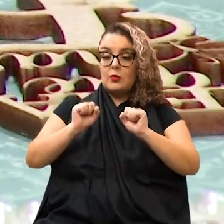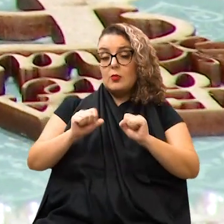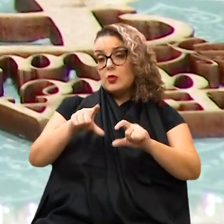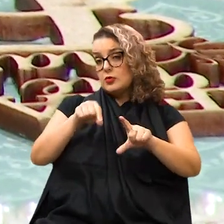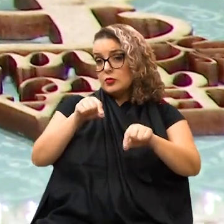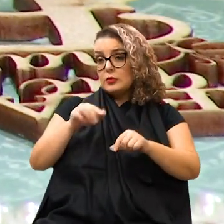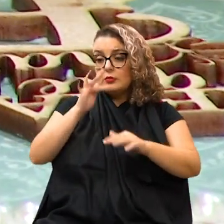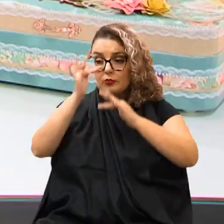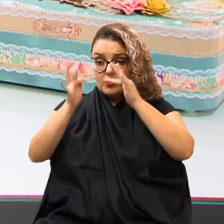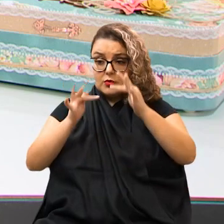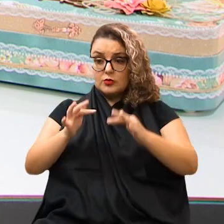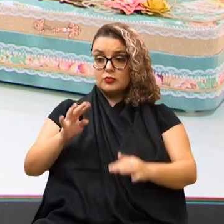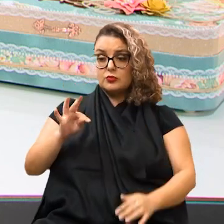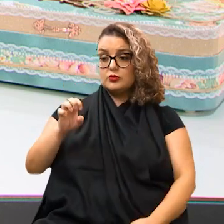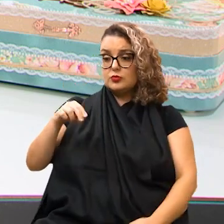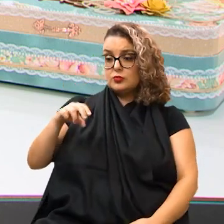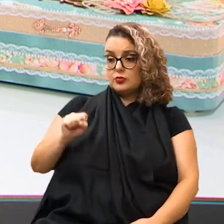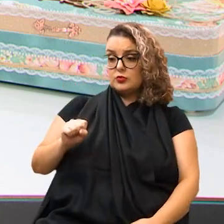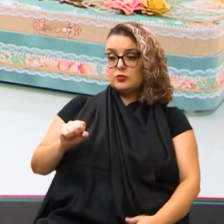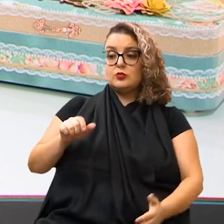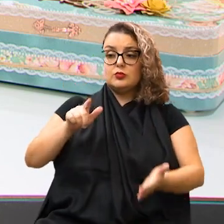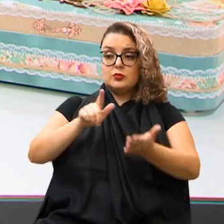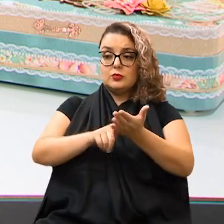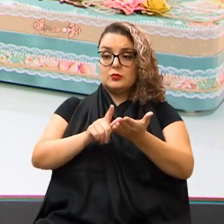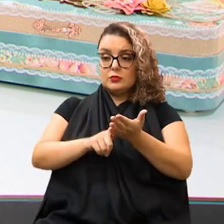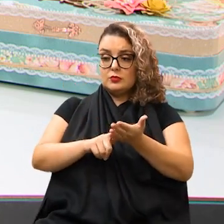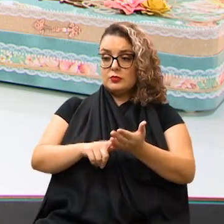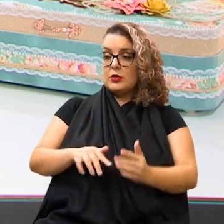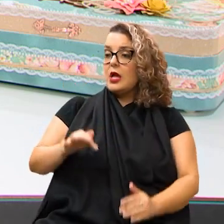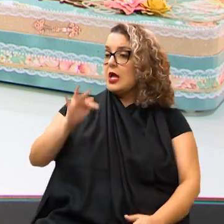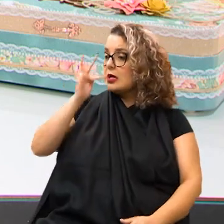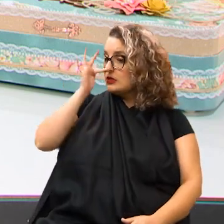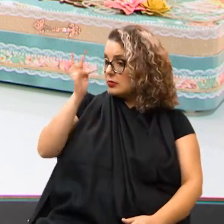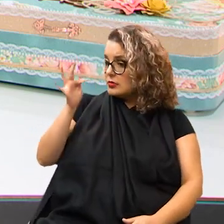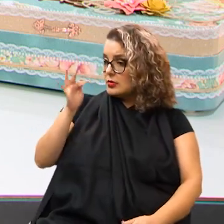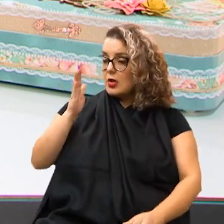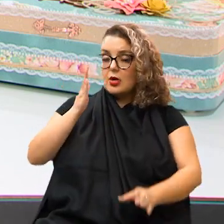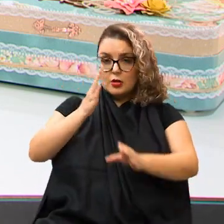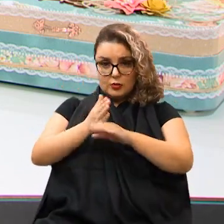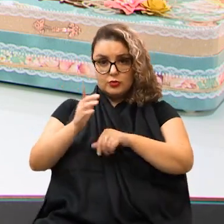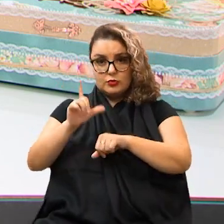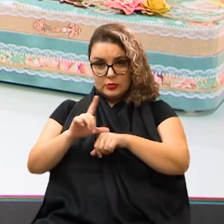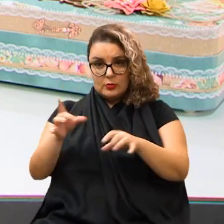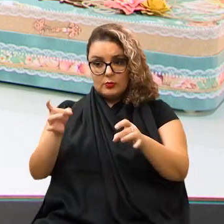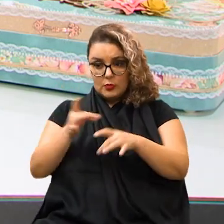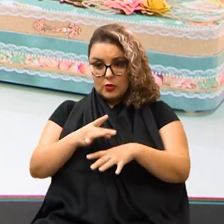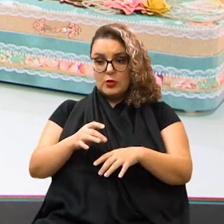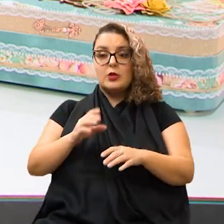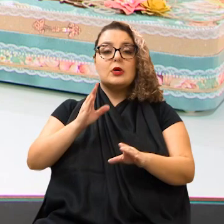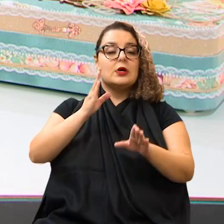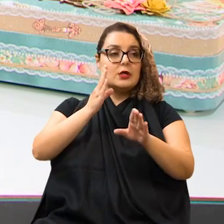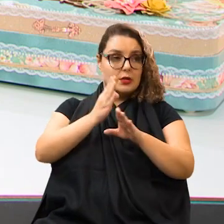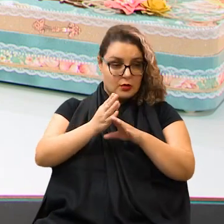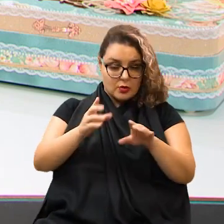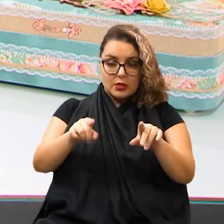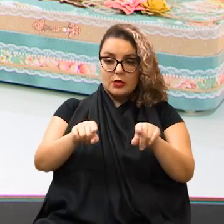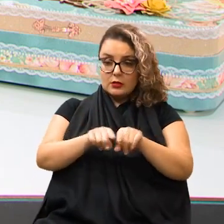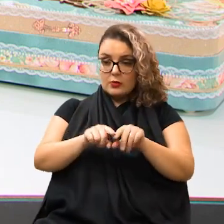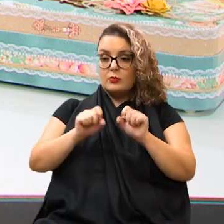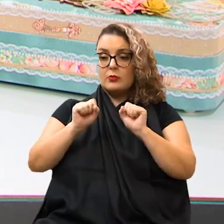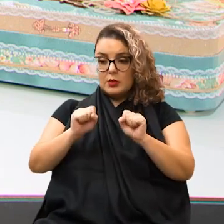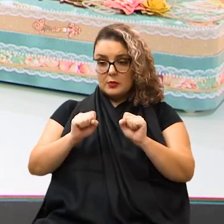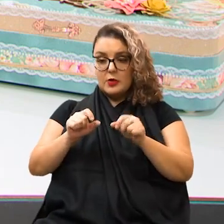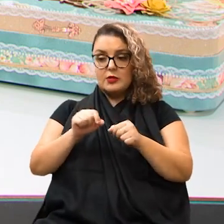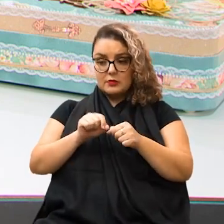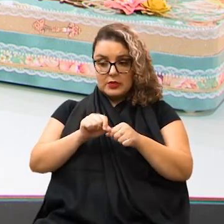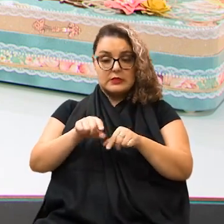posso escolher flores nos tons do papel, ó. Essas flores aqui a pessoa encontra na loja já pronta? Encontra também, porém